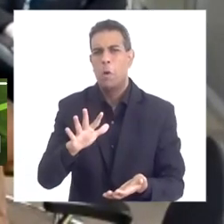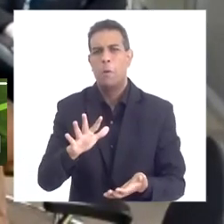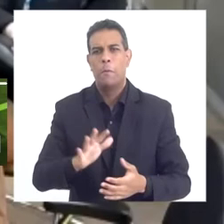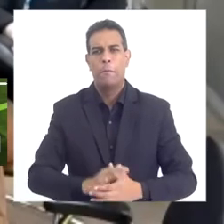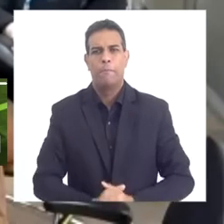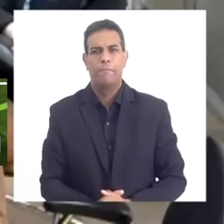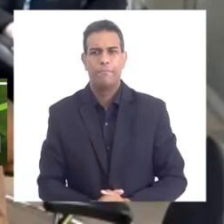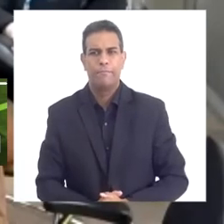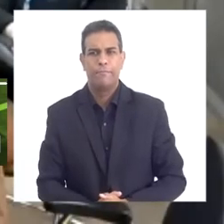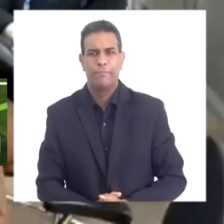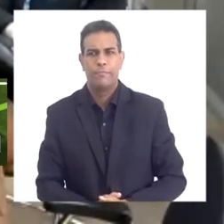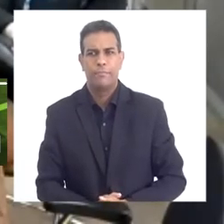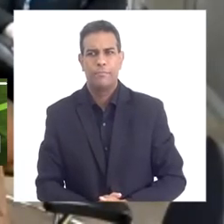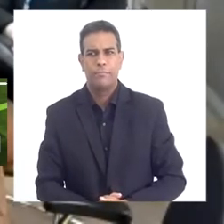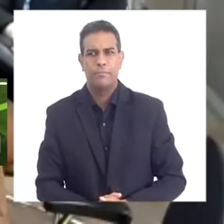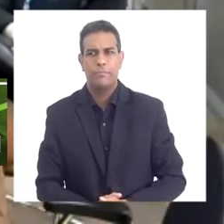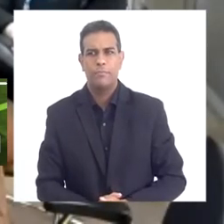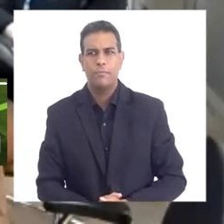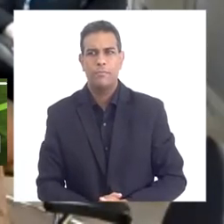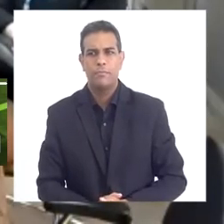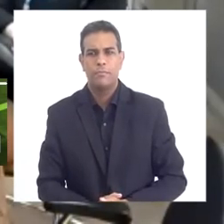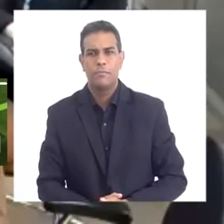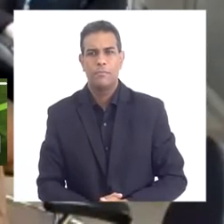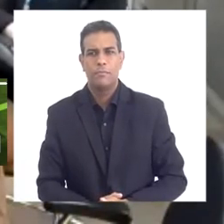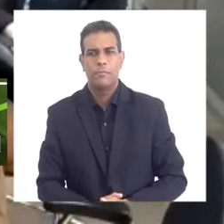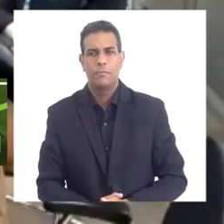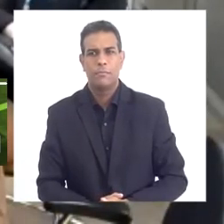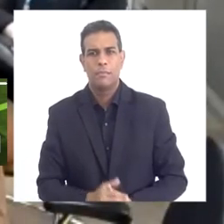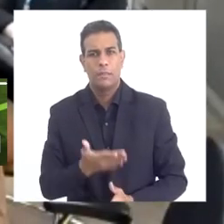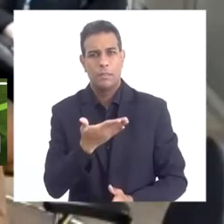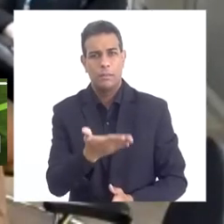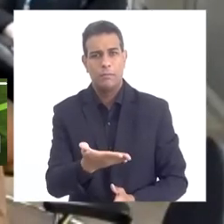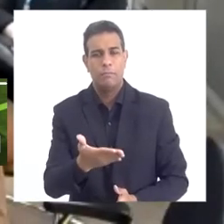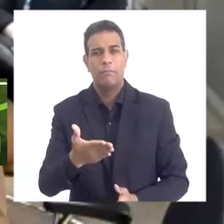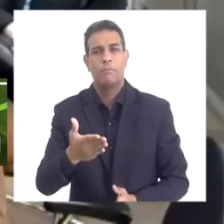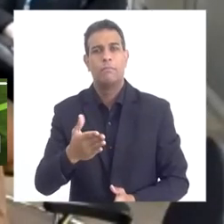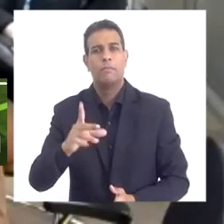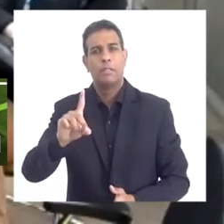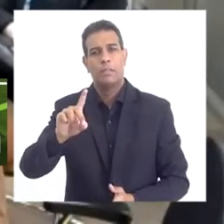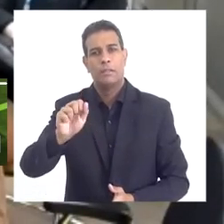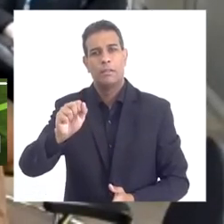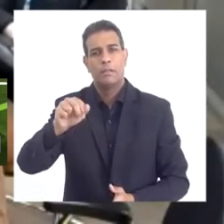daqui. Bom, eu tinha... Aqui à minha direita e a Daniela.